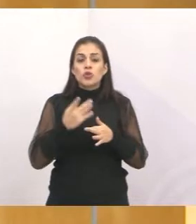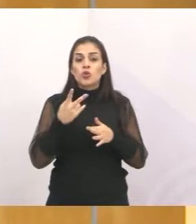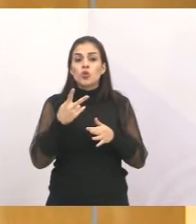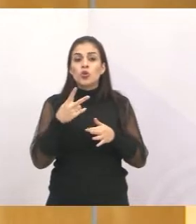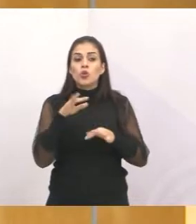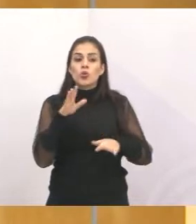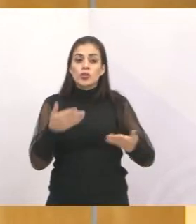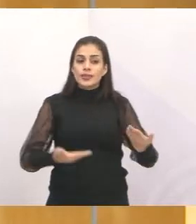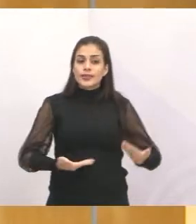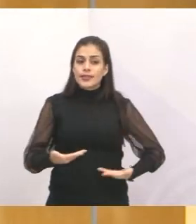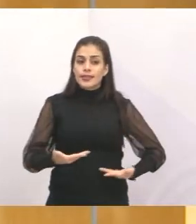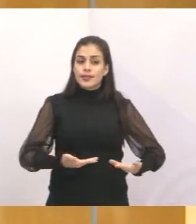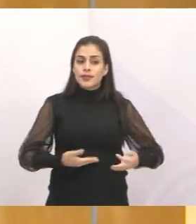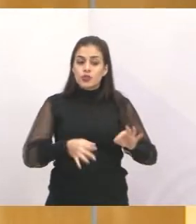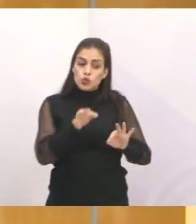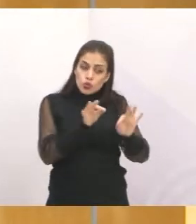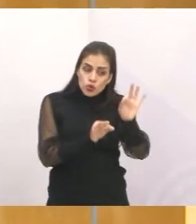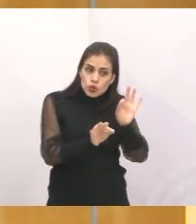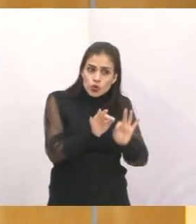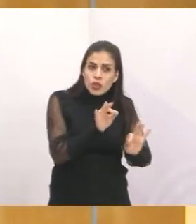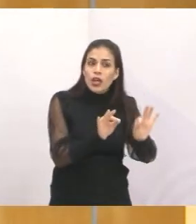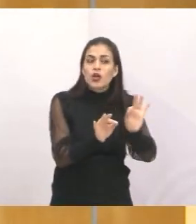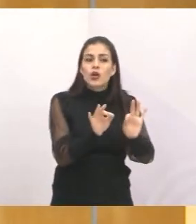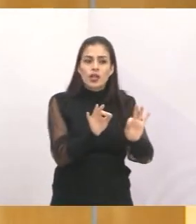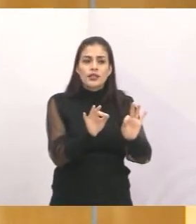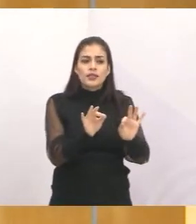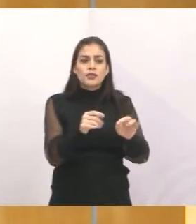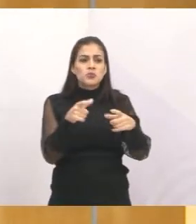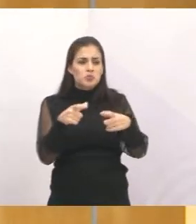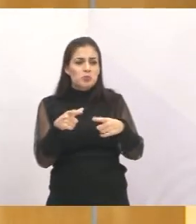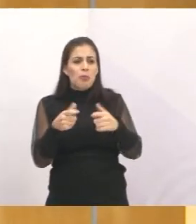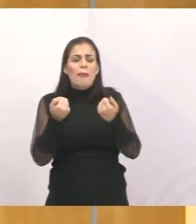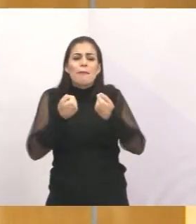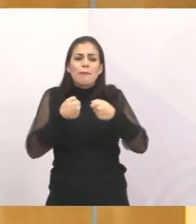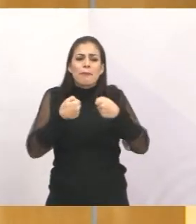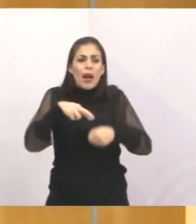que é um órgão que deveria fiscalizar,